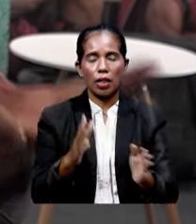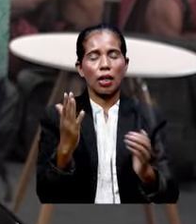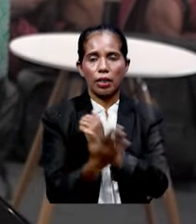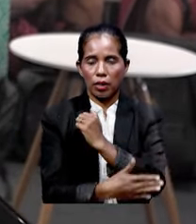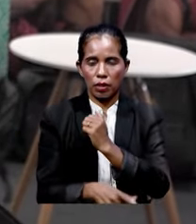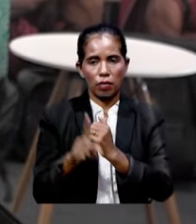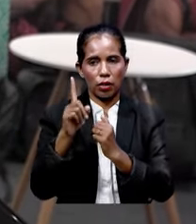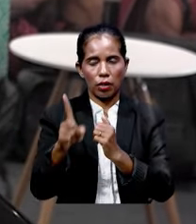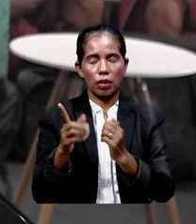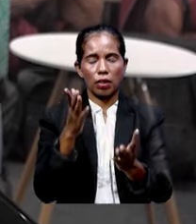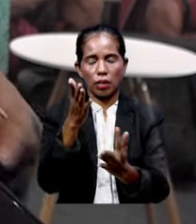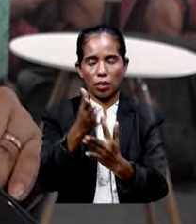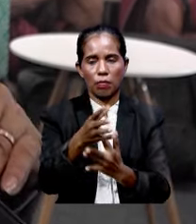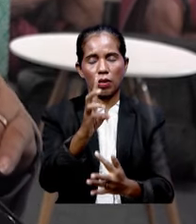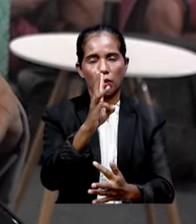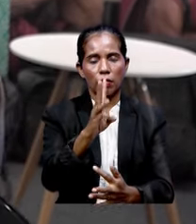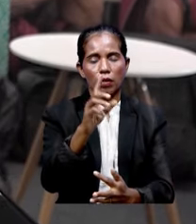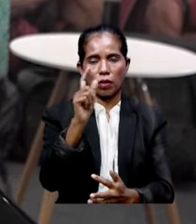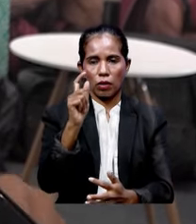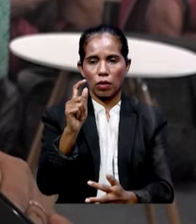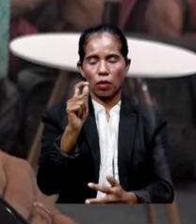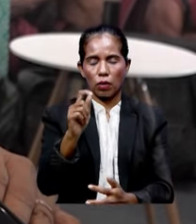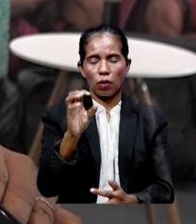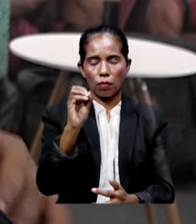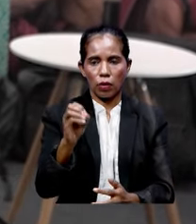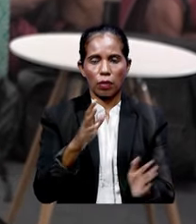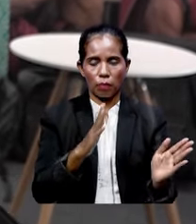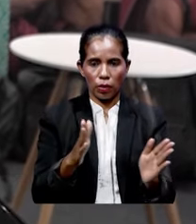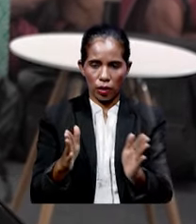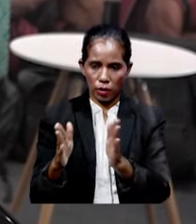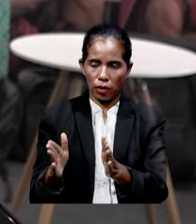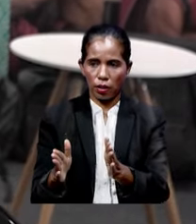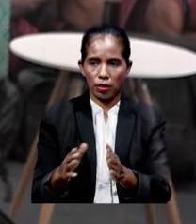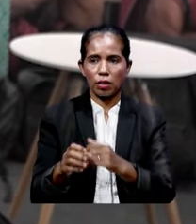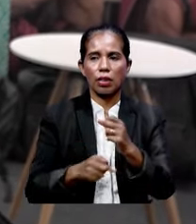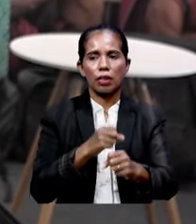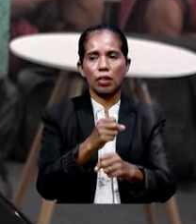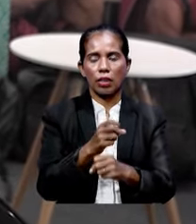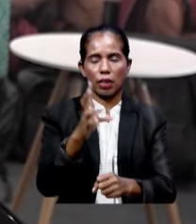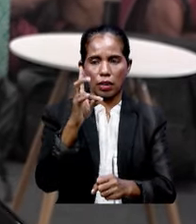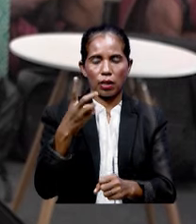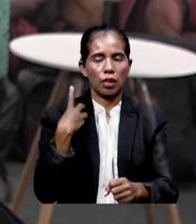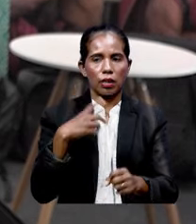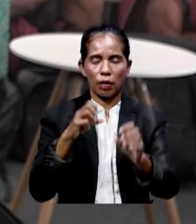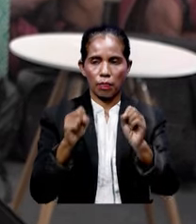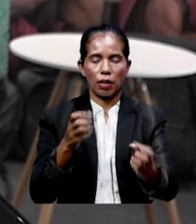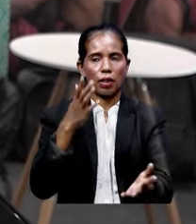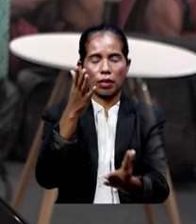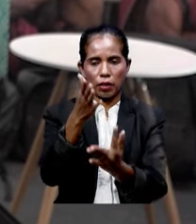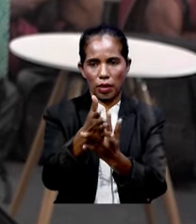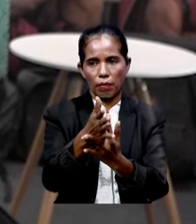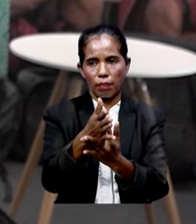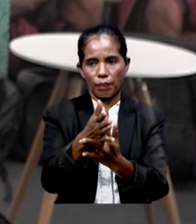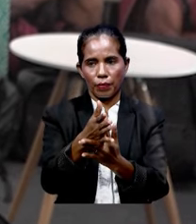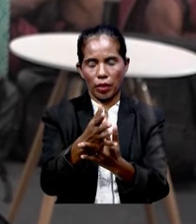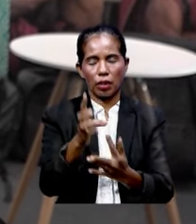nebe, maka tama mai WTO processo, la lais liu. E tinan hito det, Itabel consegue tama na Bahia.